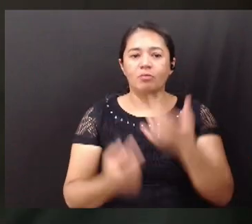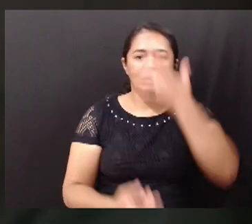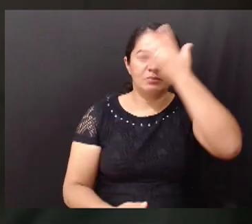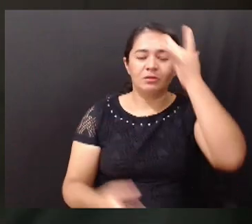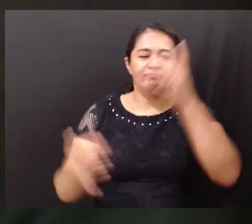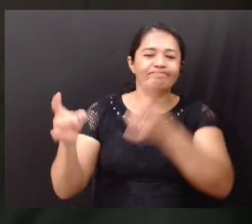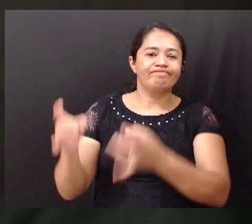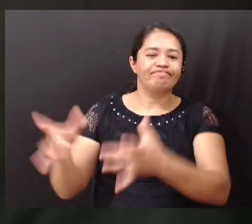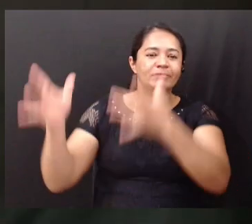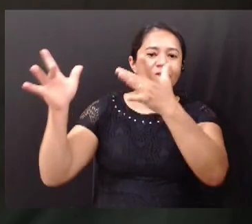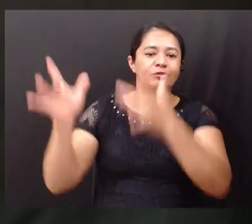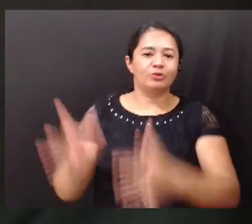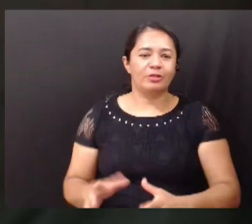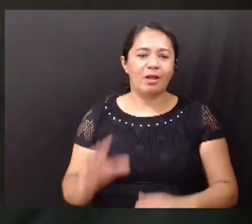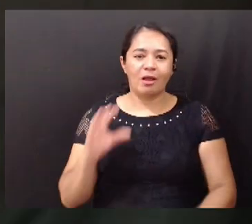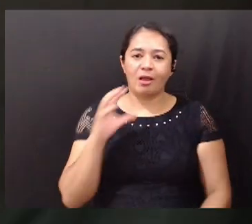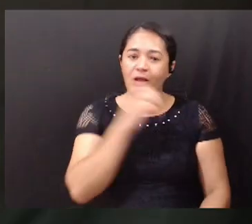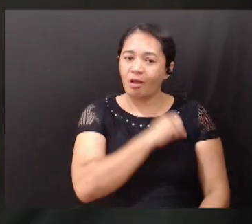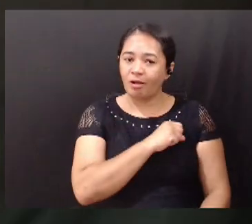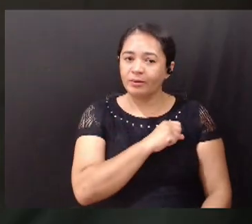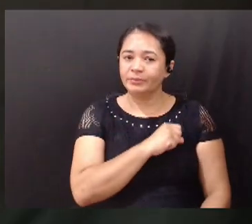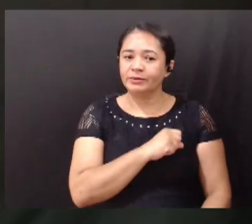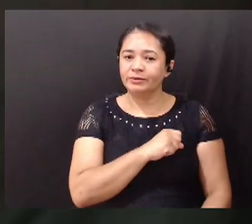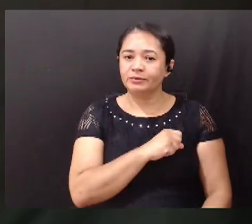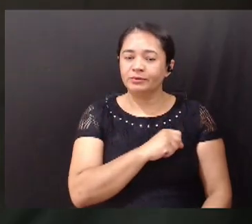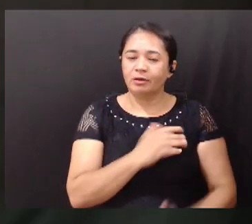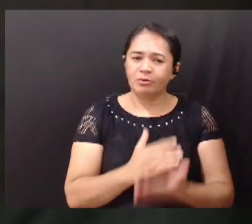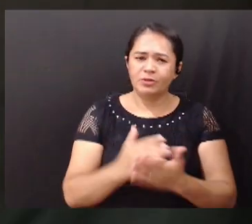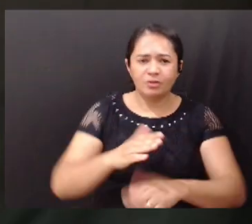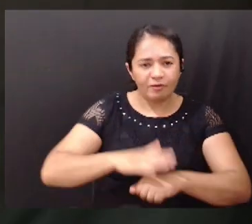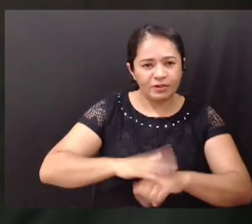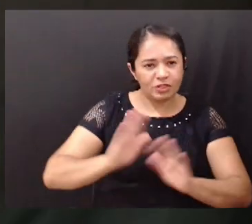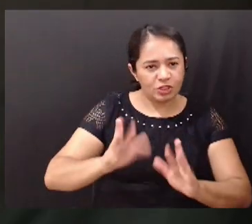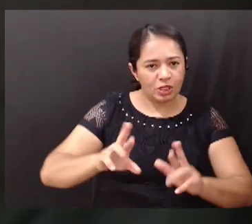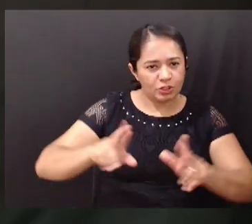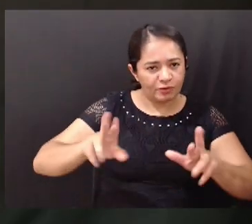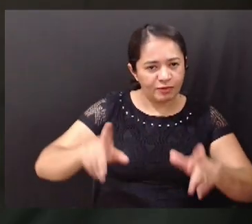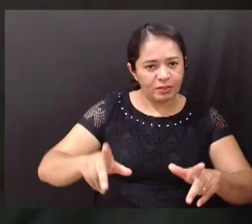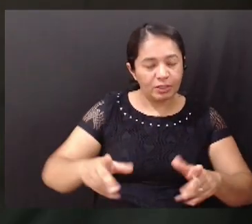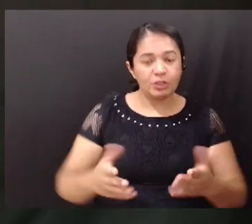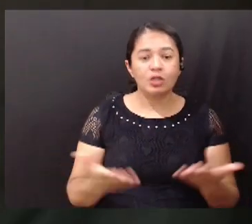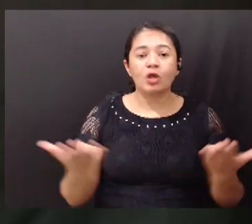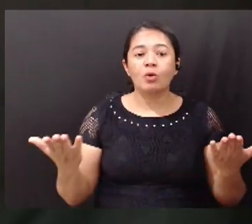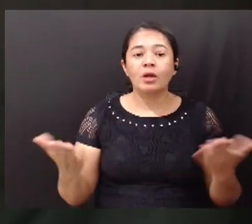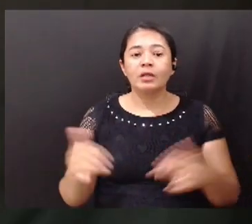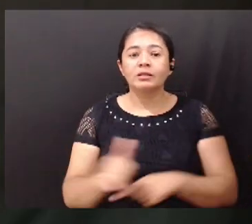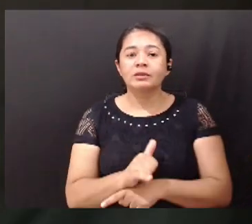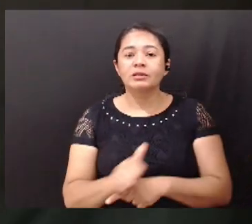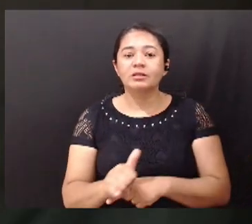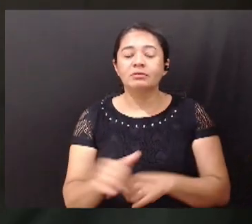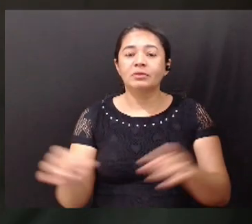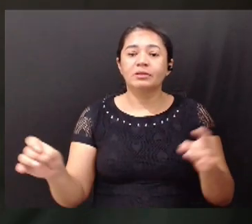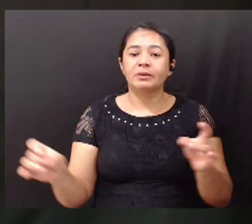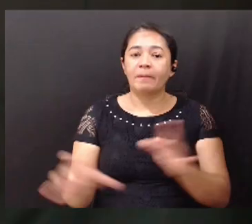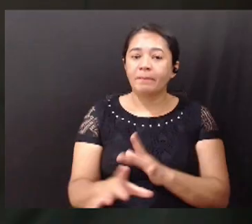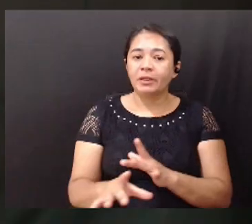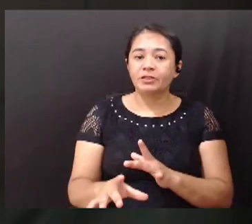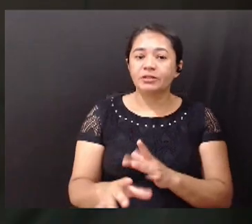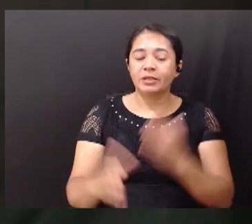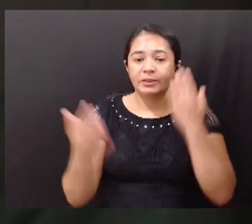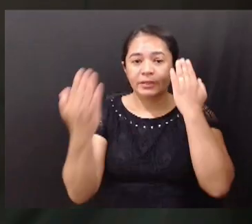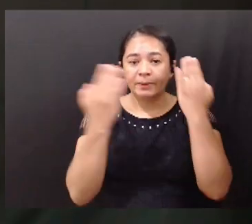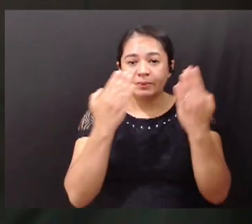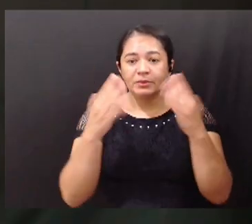está acabando e aí começou a fazer alguma coisa diferente? Quais são as ferramentas práticas, né, da psicologia e também da